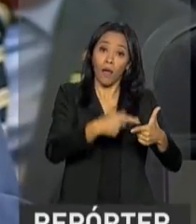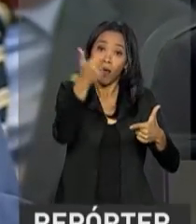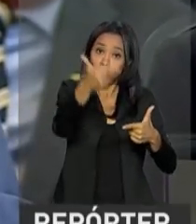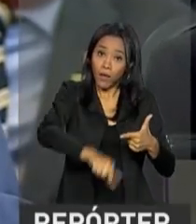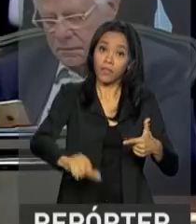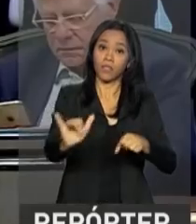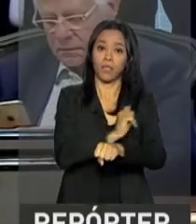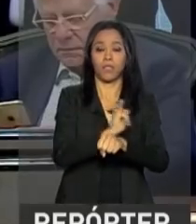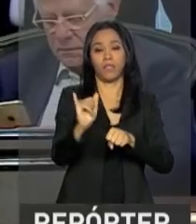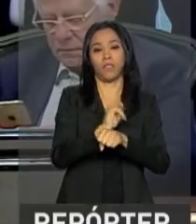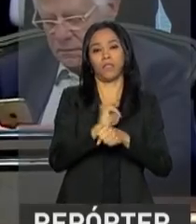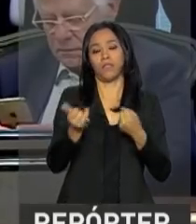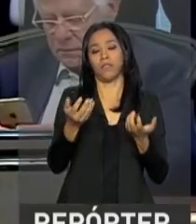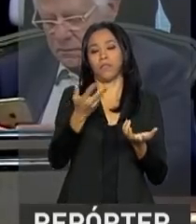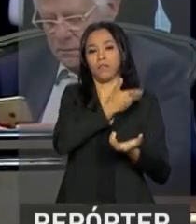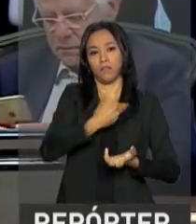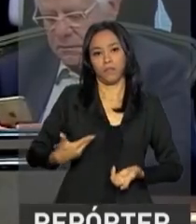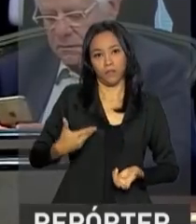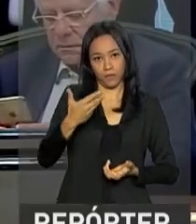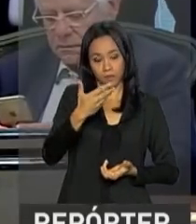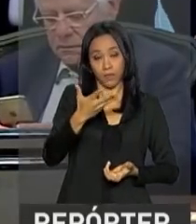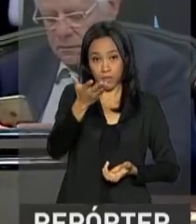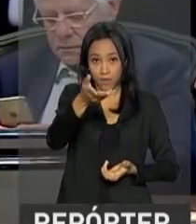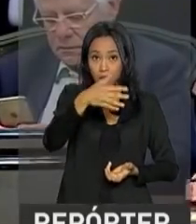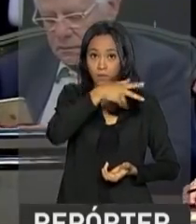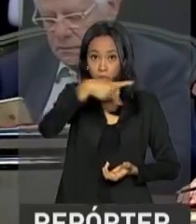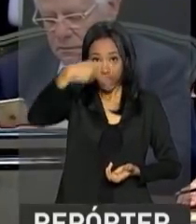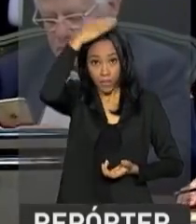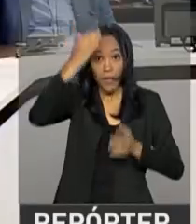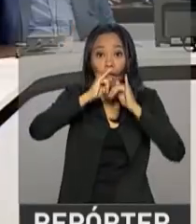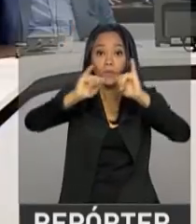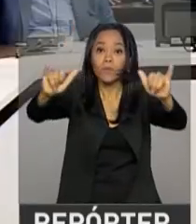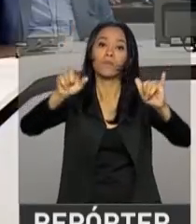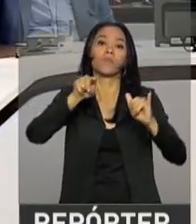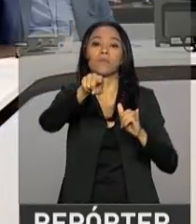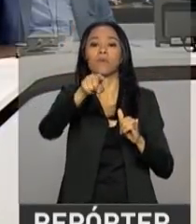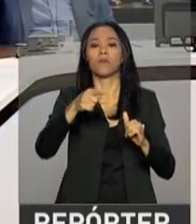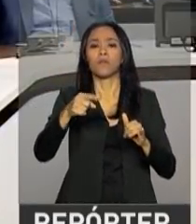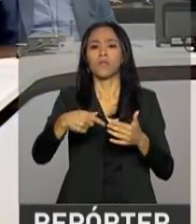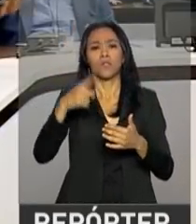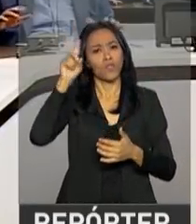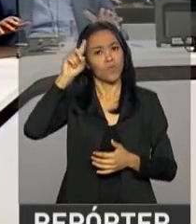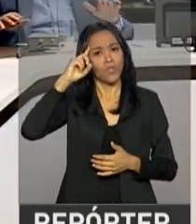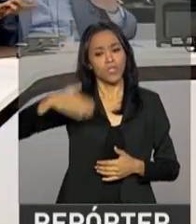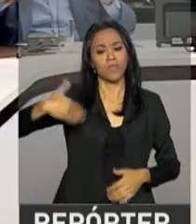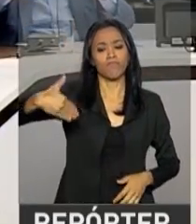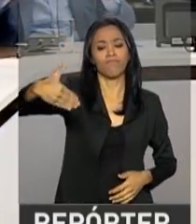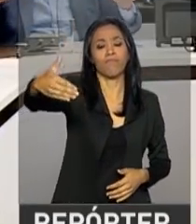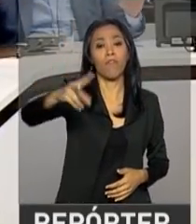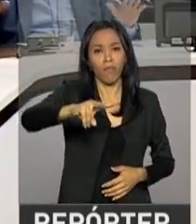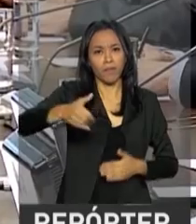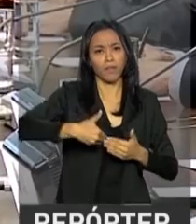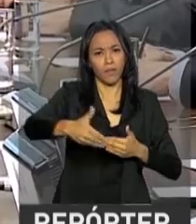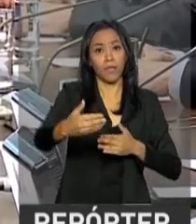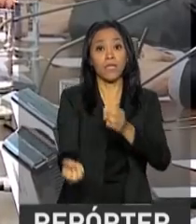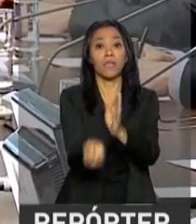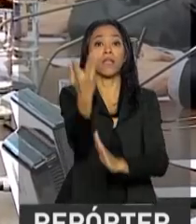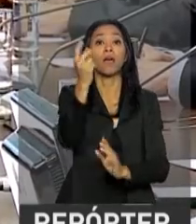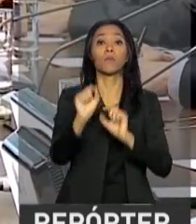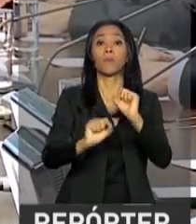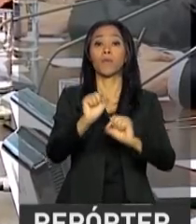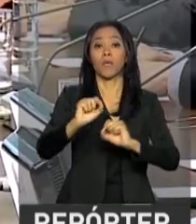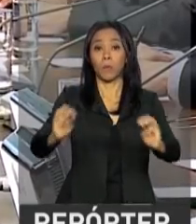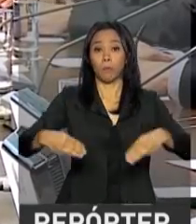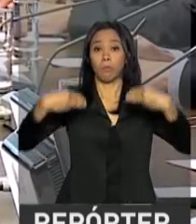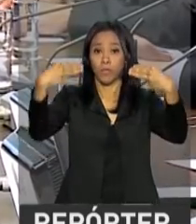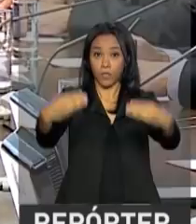terá impacto na diminuição do crime organizado em todo o país nos próximos dias será criado um ministério extraordinário